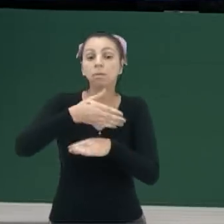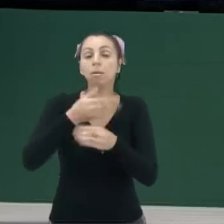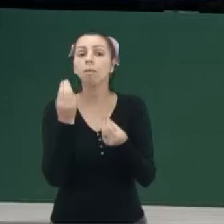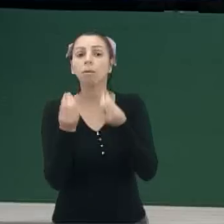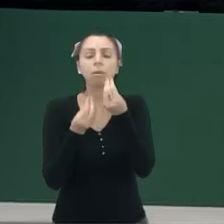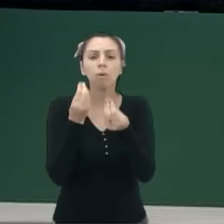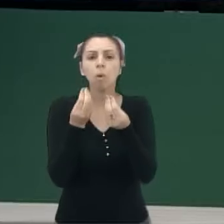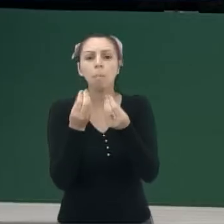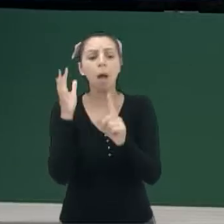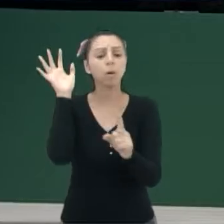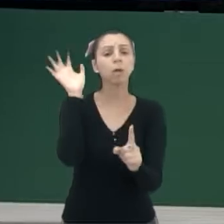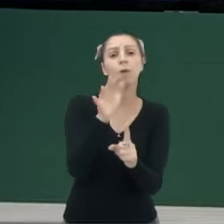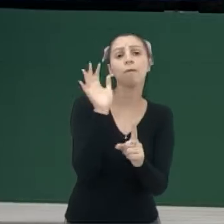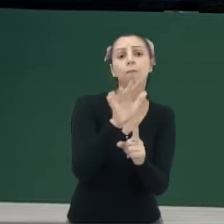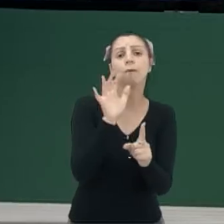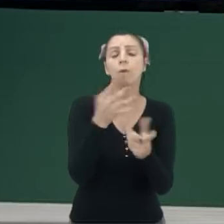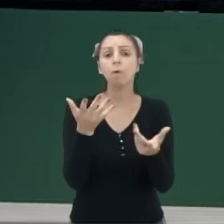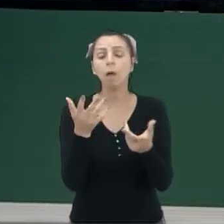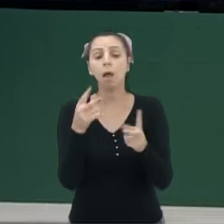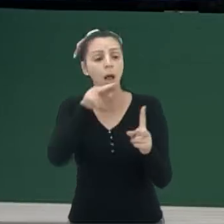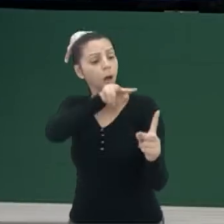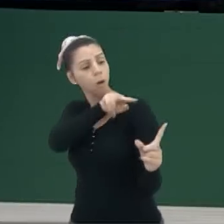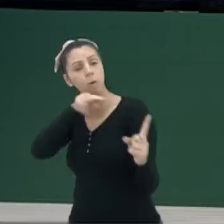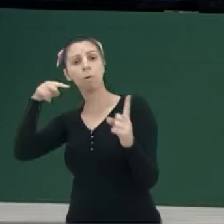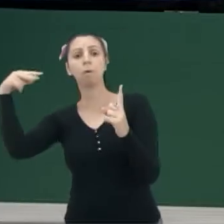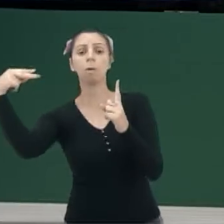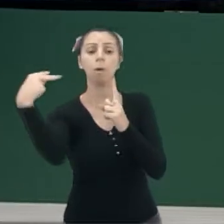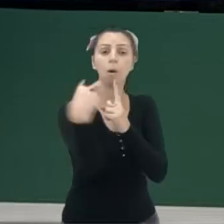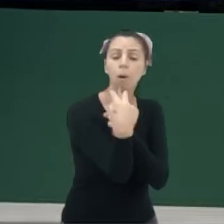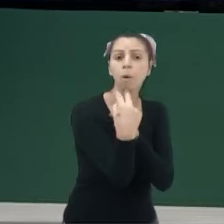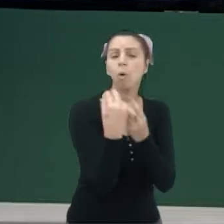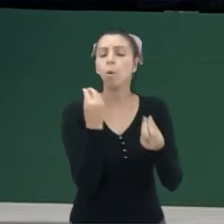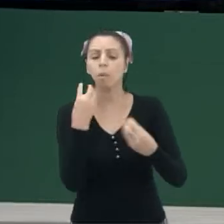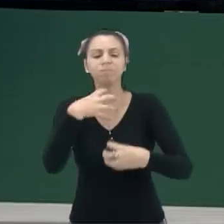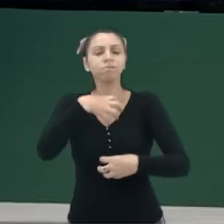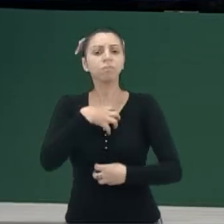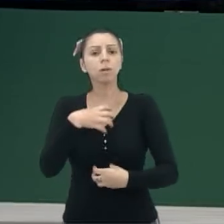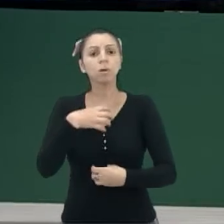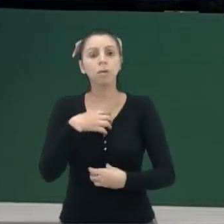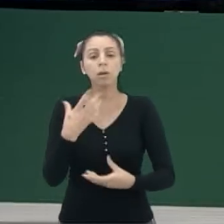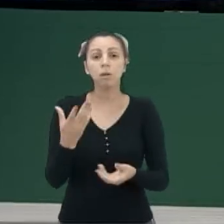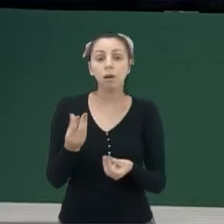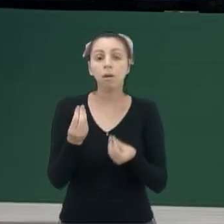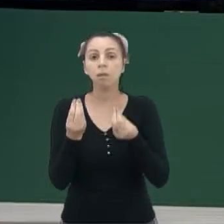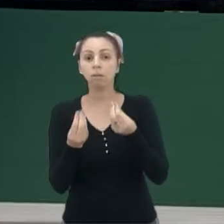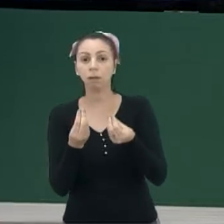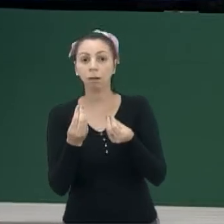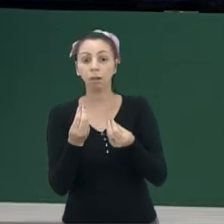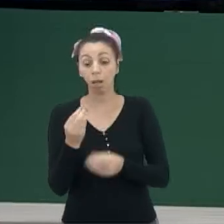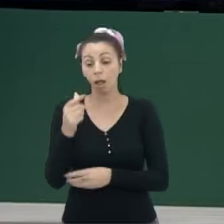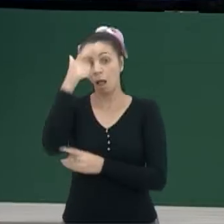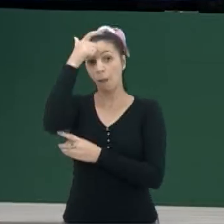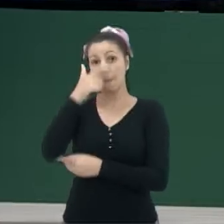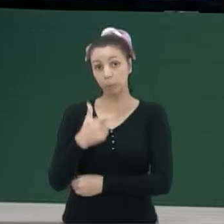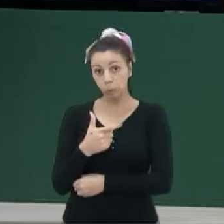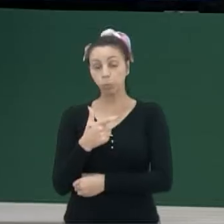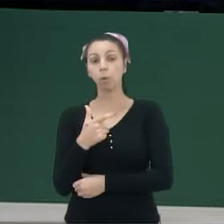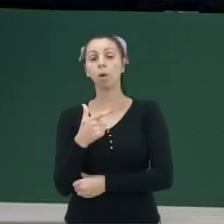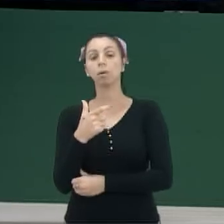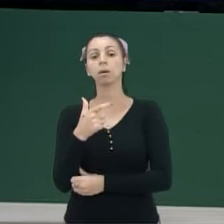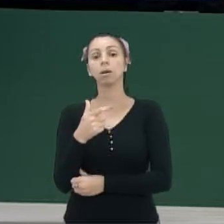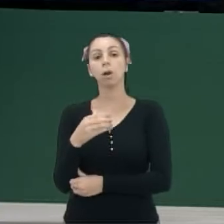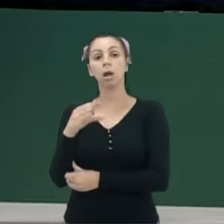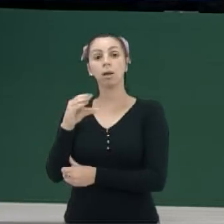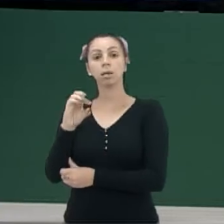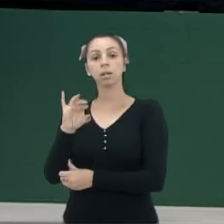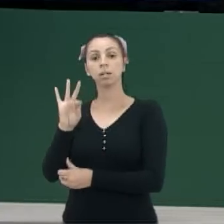gerou em todo mundo, qual que foi a visão, o que gerou em Cristóvão Colombo. Então a gente vai entender não só ele enquanto comandante, mas também